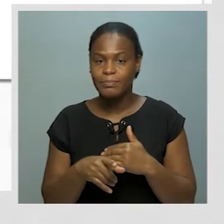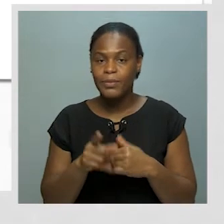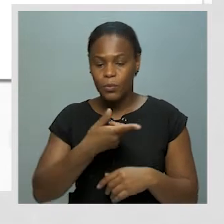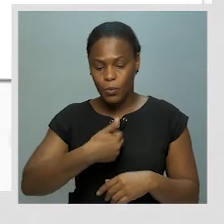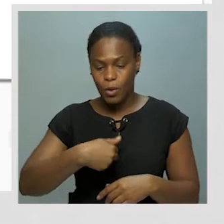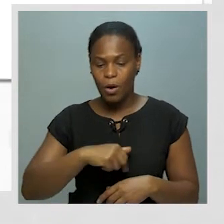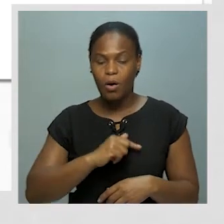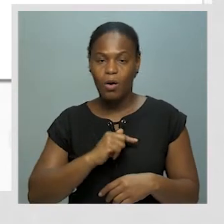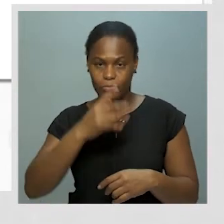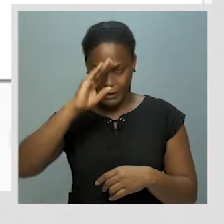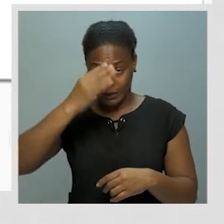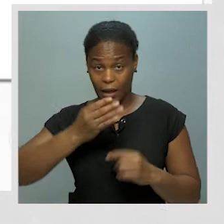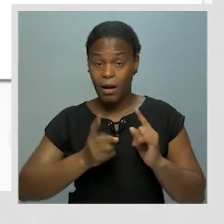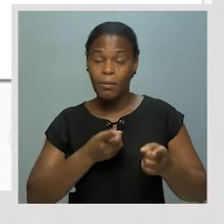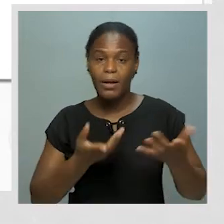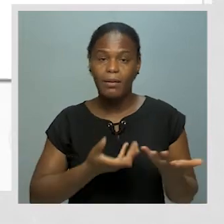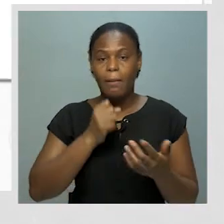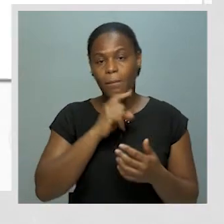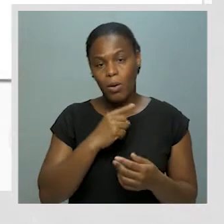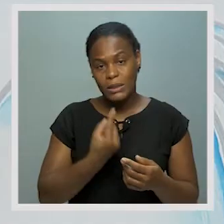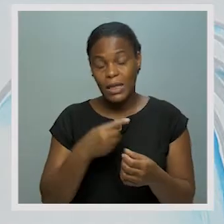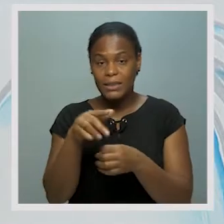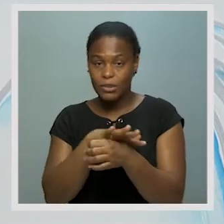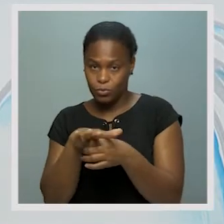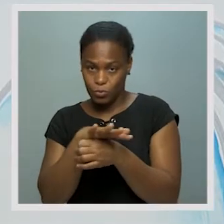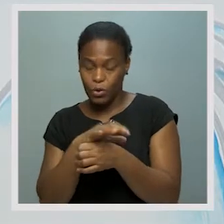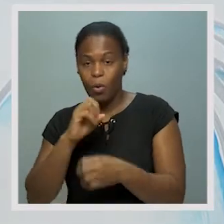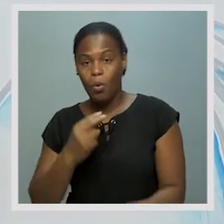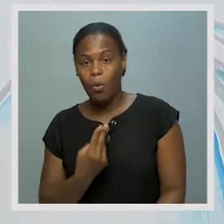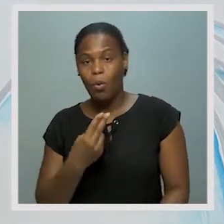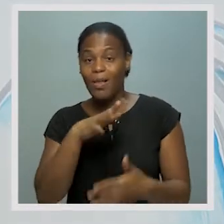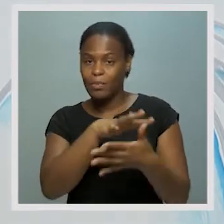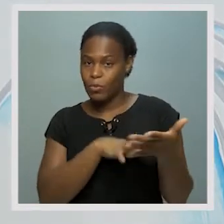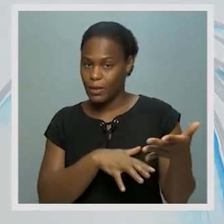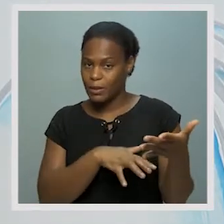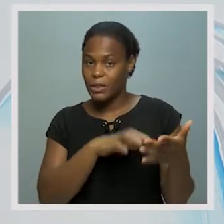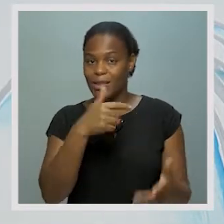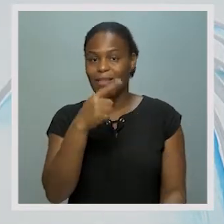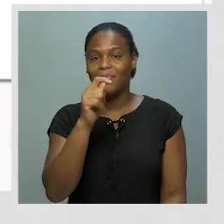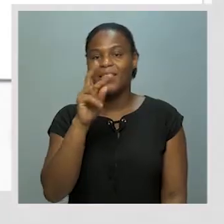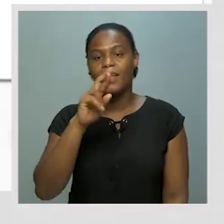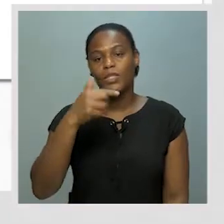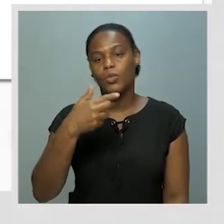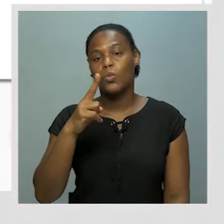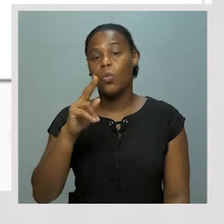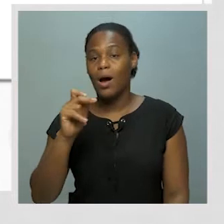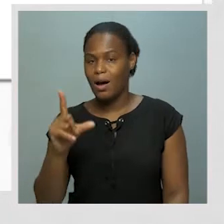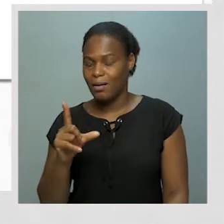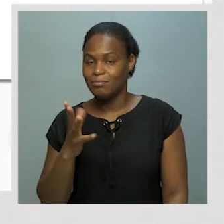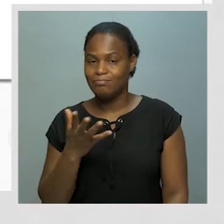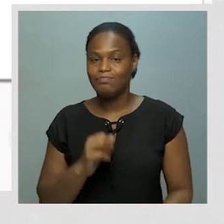produzida. Nós, portanto, sabemos que pode ser situacional ou textual. E, finalmente,